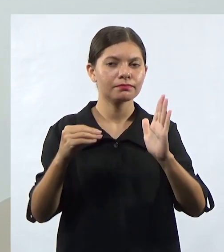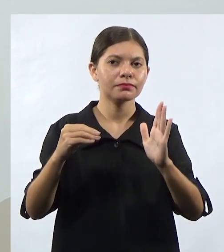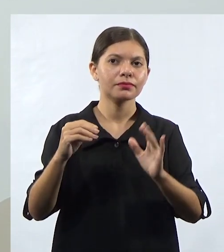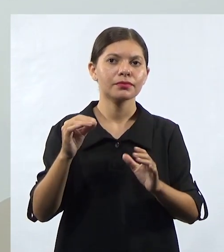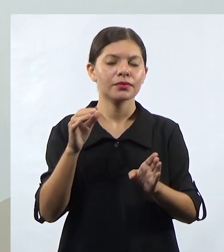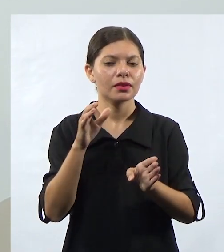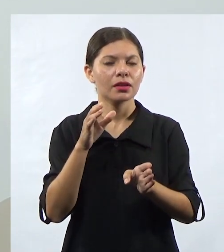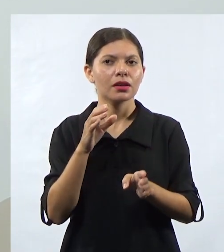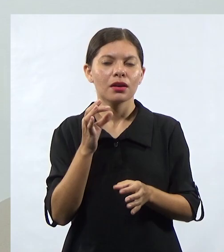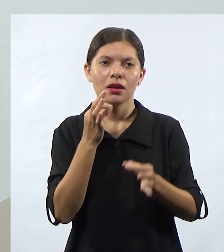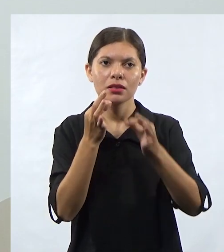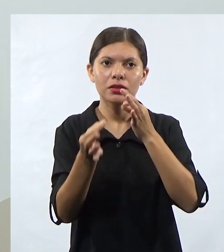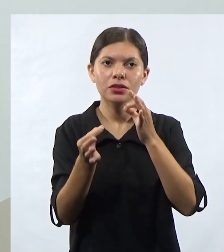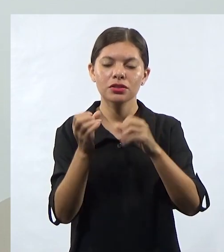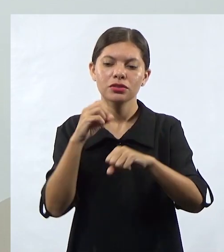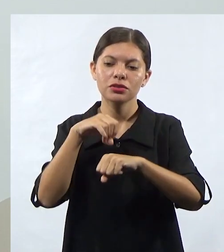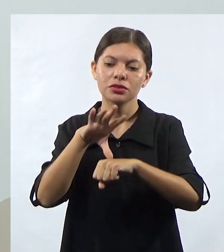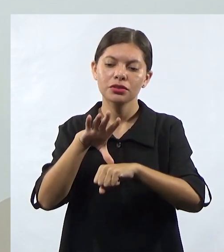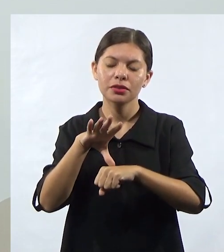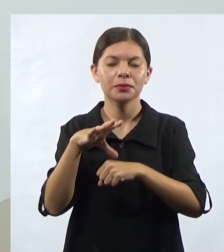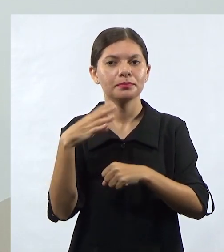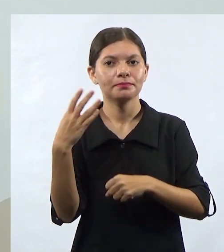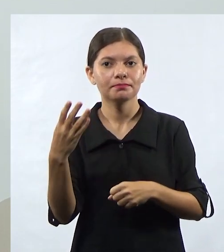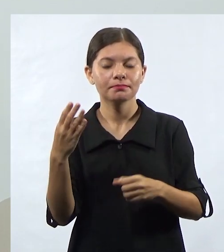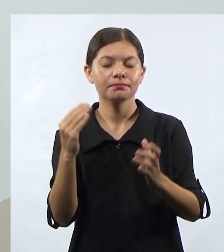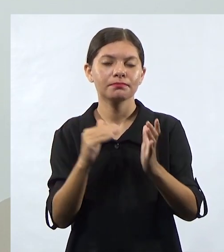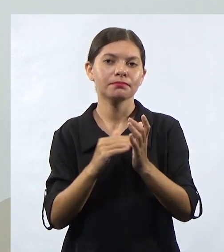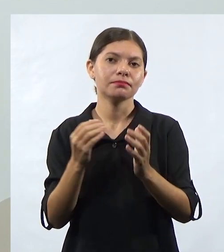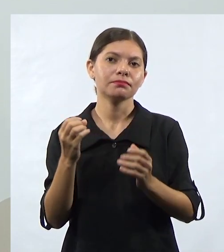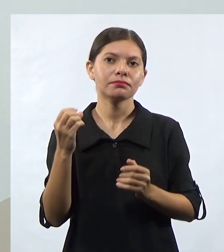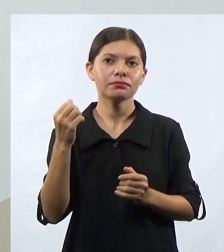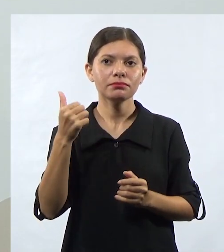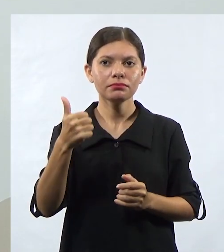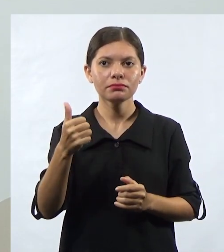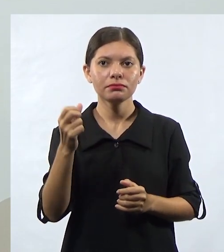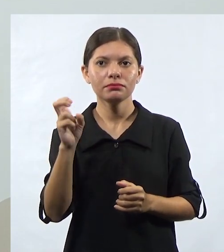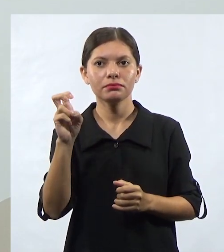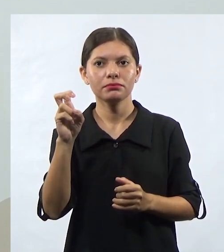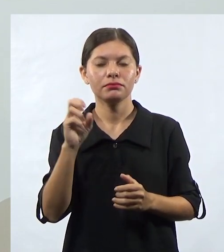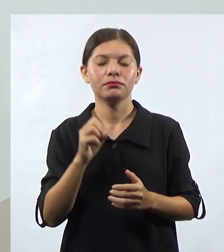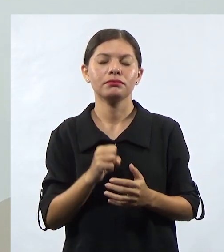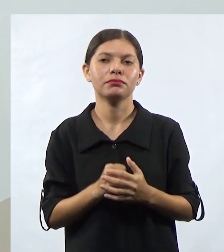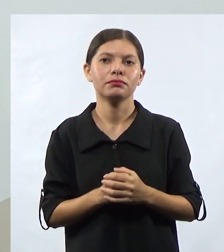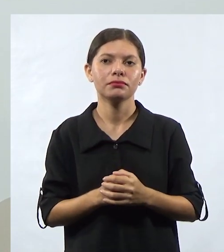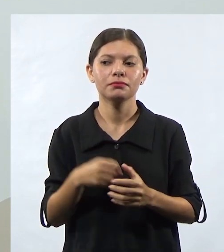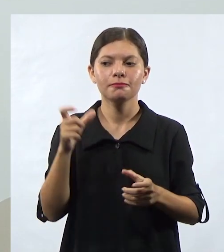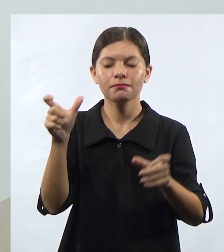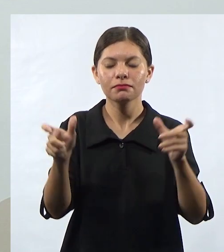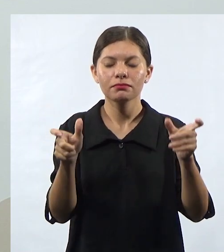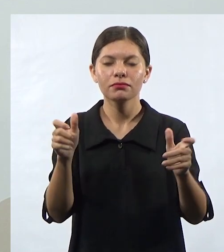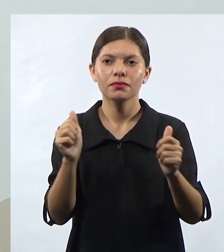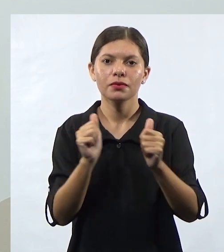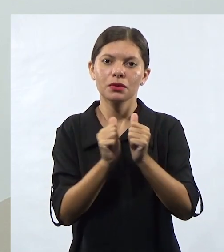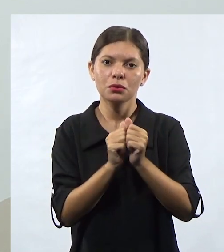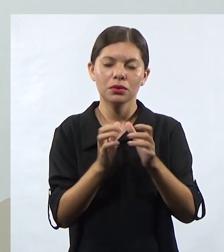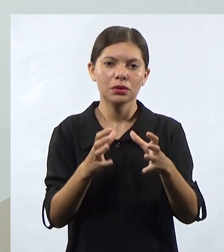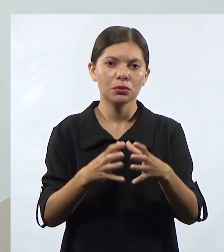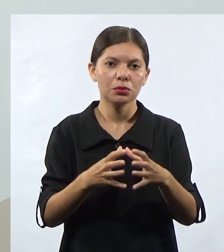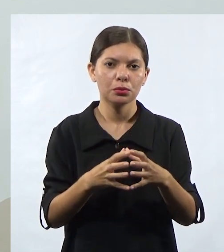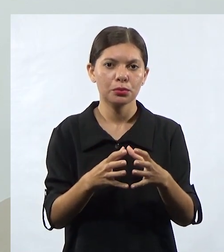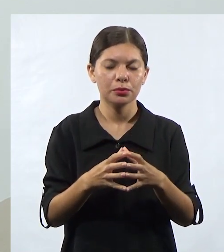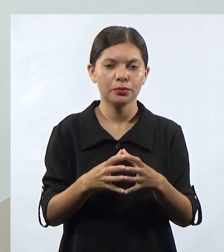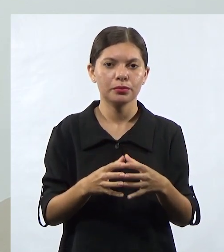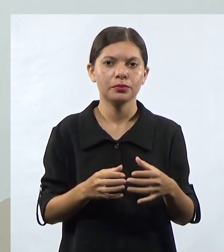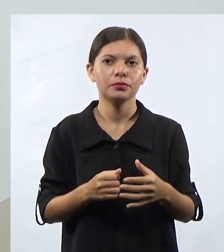essa média de 4 a 15 participantes. Se for necessário fazer com mais de 15 participantes, aí você vai precisar